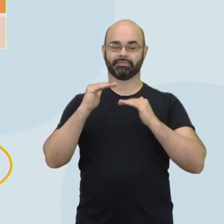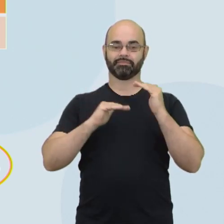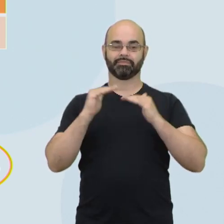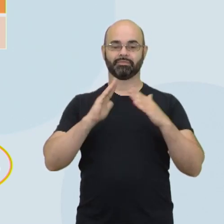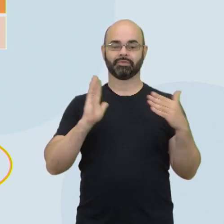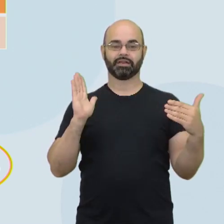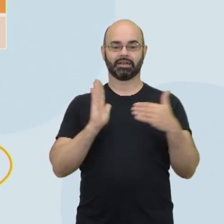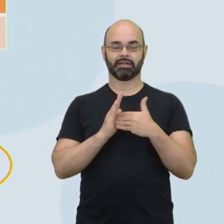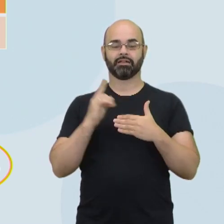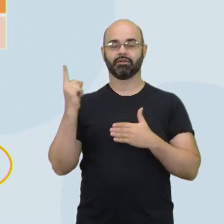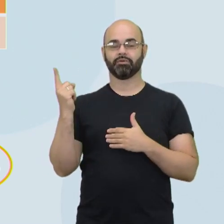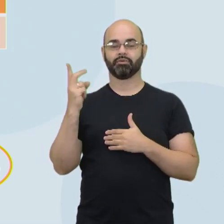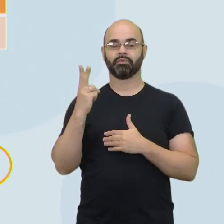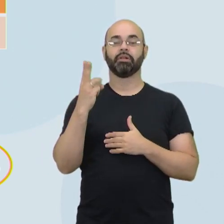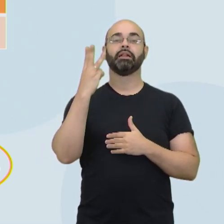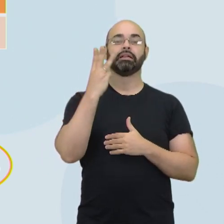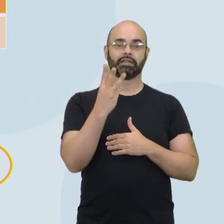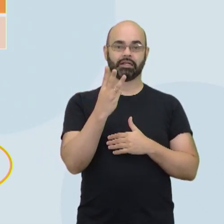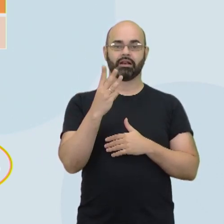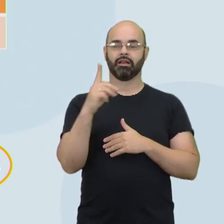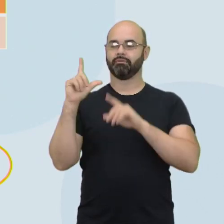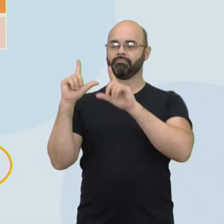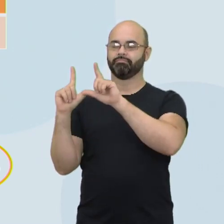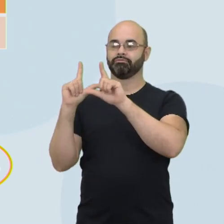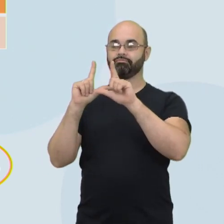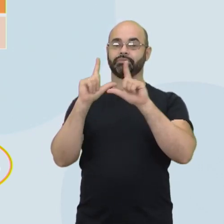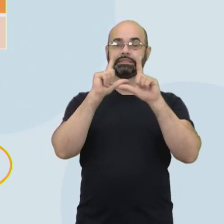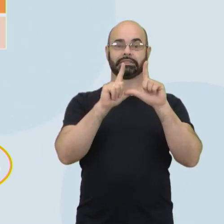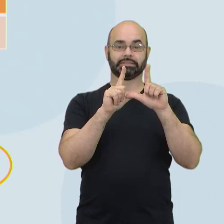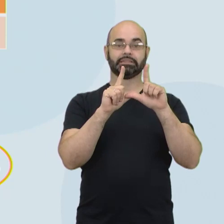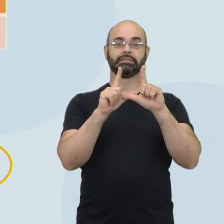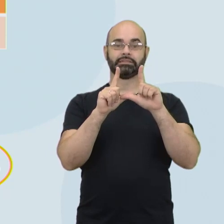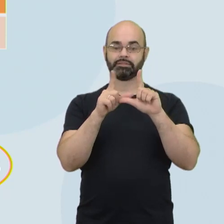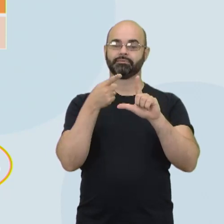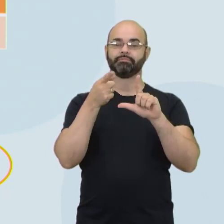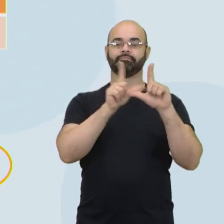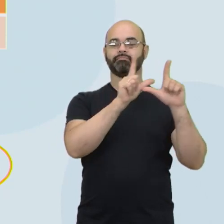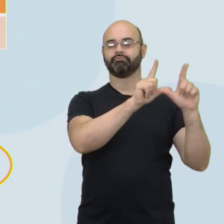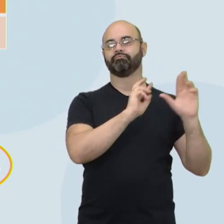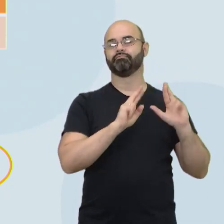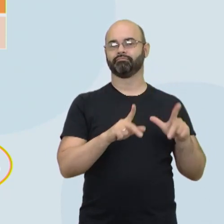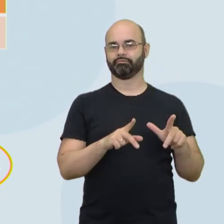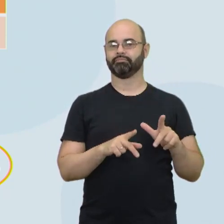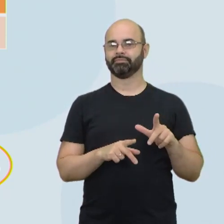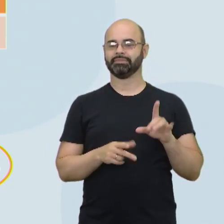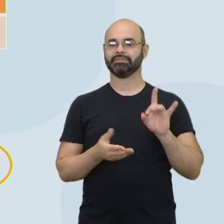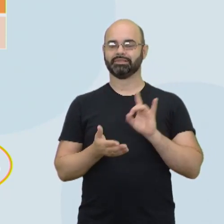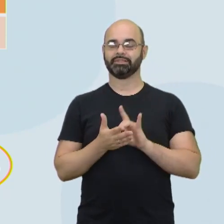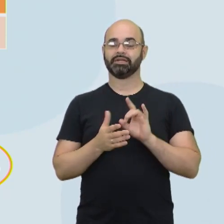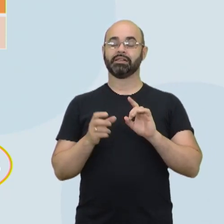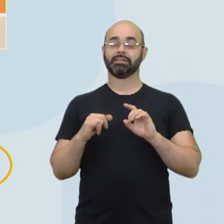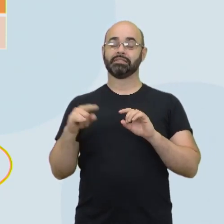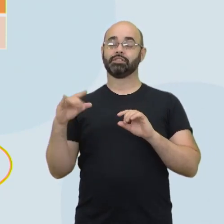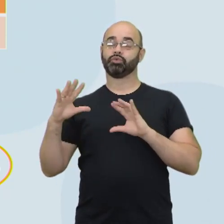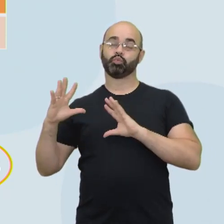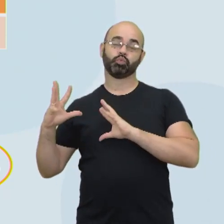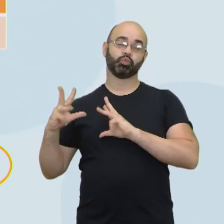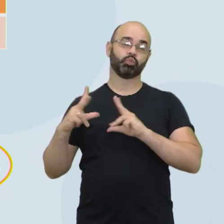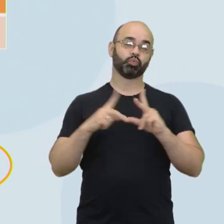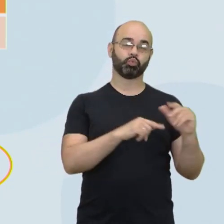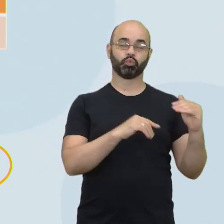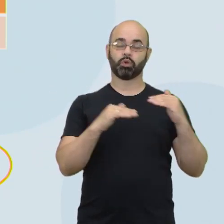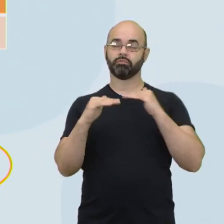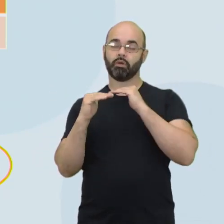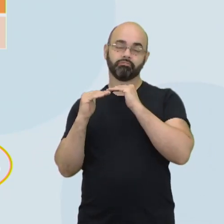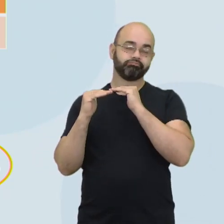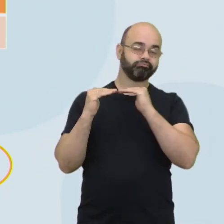a terceira lacuna, depois não, né? Então temos que tomar cuidado. Sim. Só serve quando todas as variações são constantes,